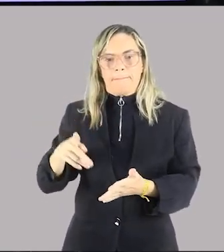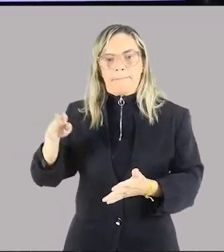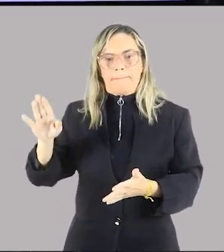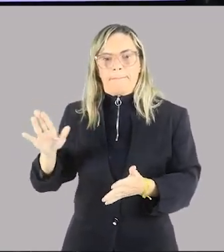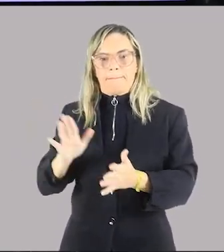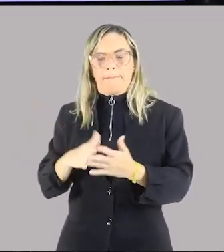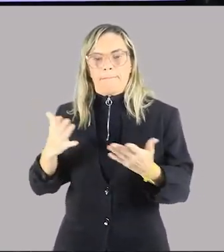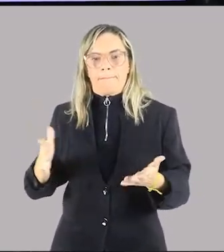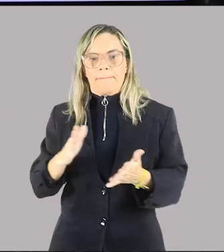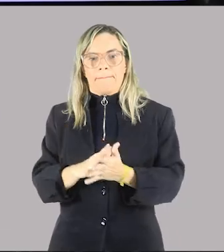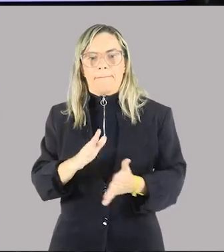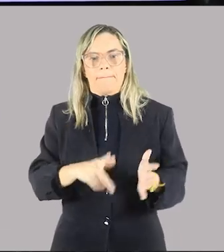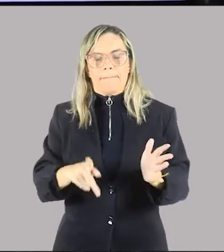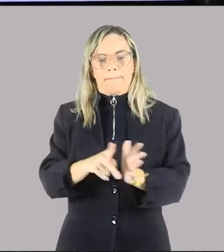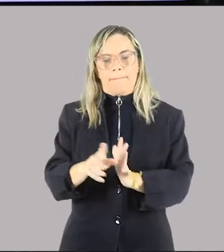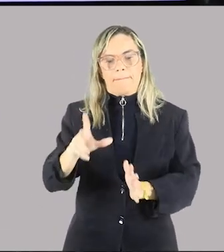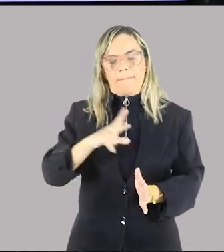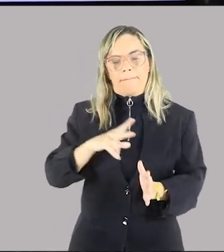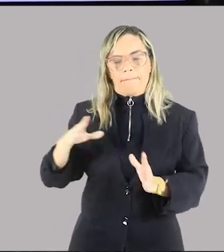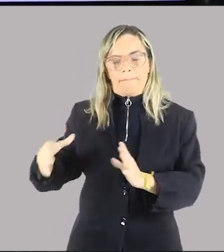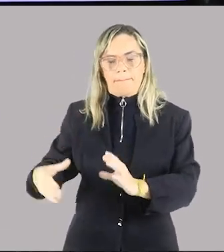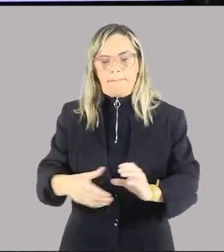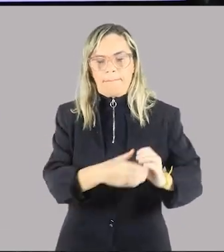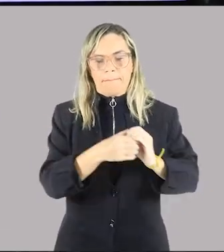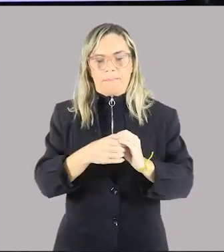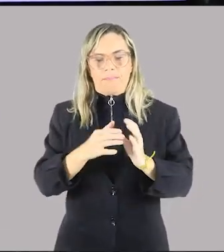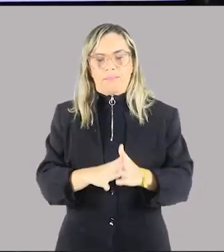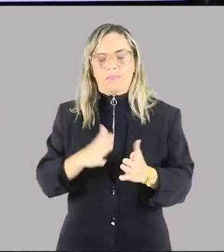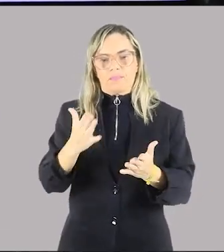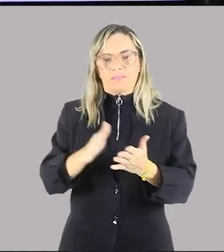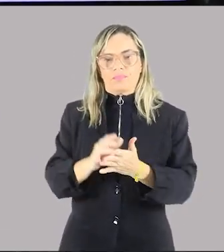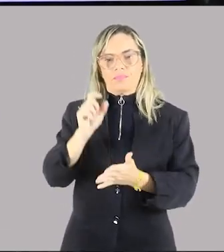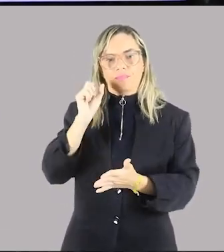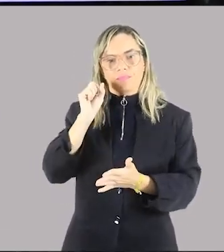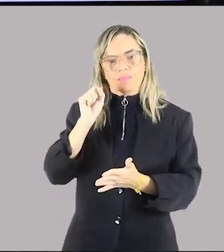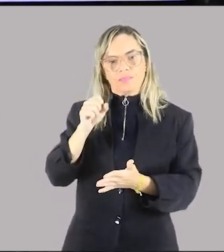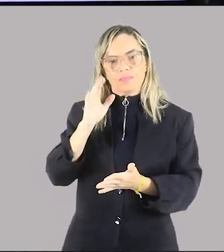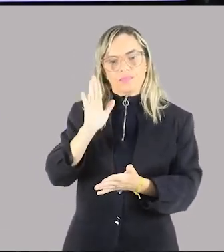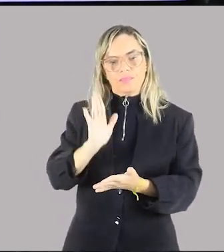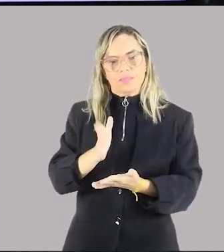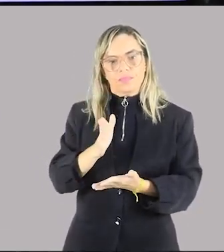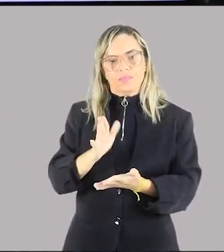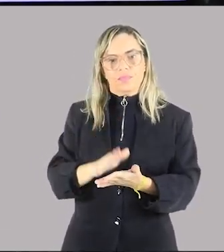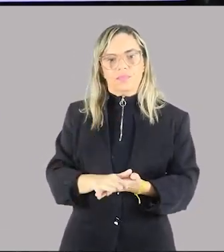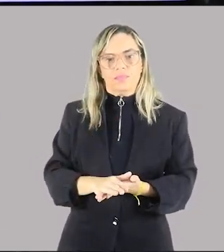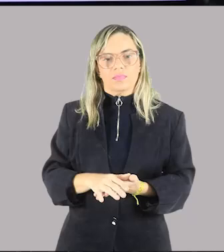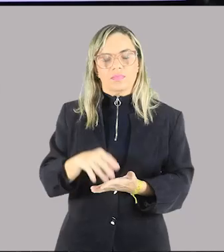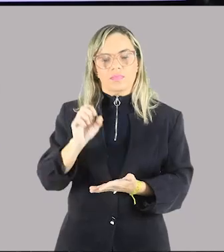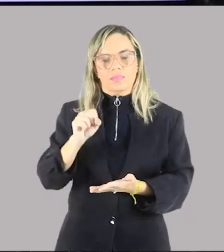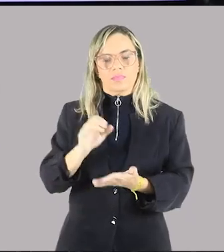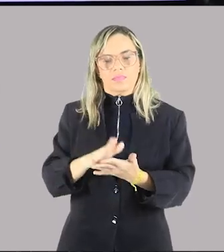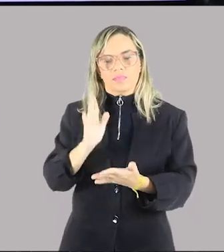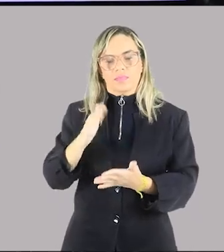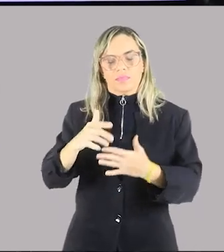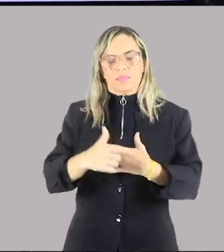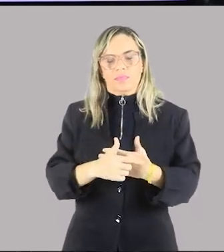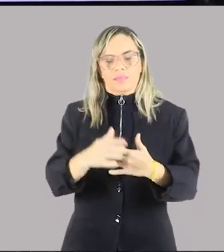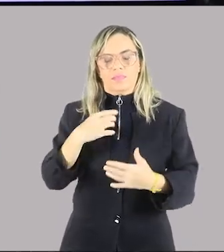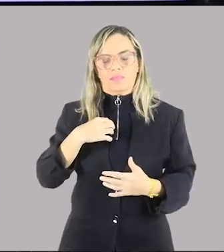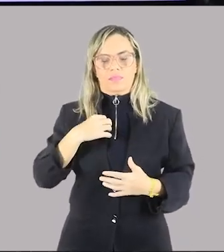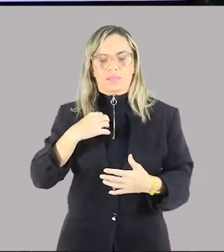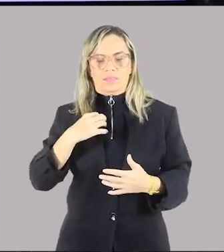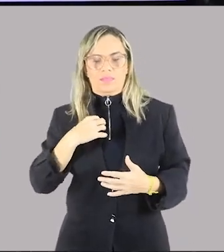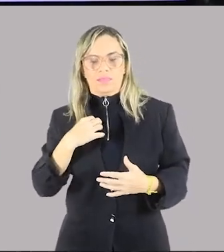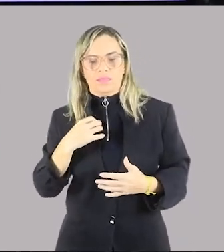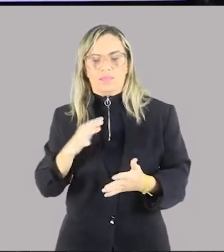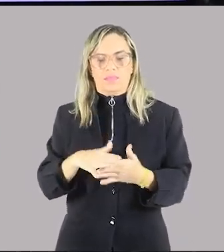dos particulares em colaboração, que nós acabamos de estudar. Os particulares em colaboração podem ser designados, podem ser voluntários, podem